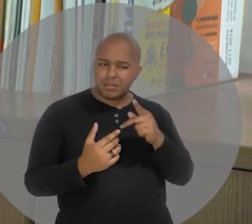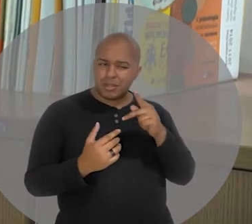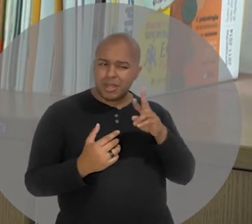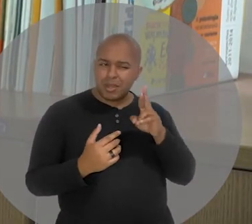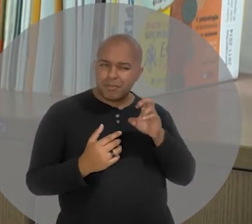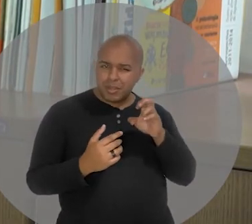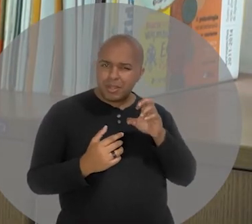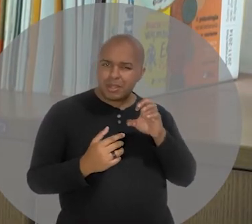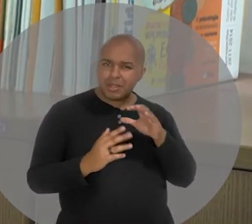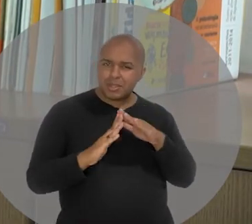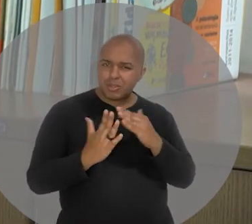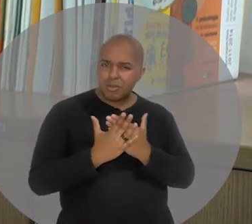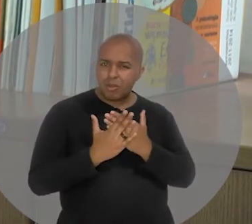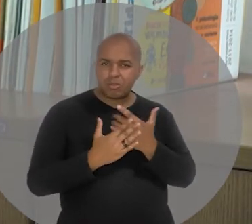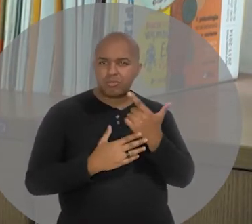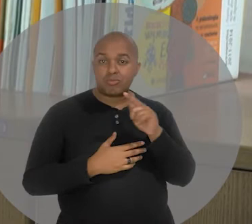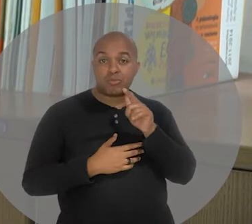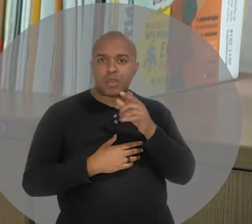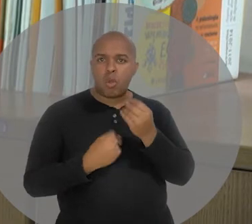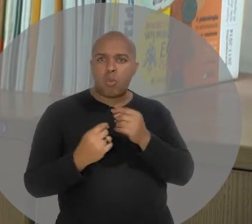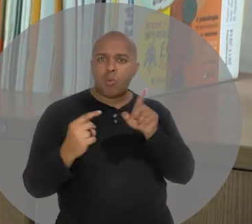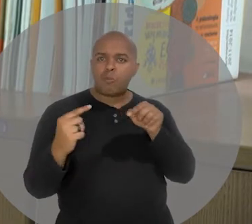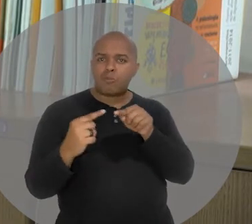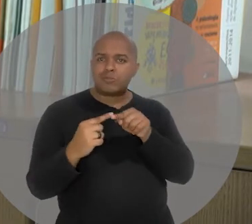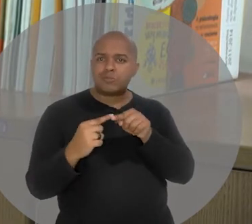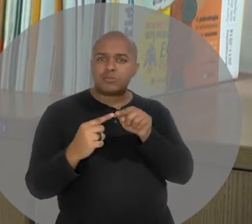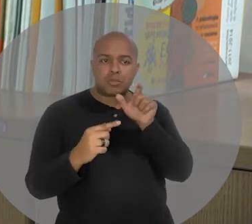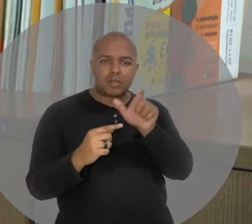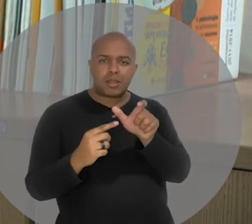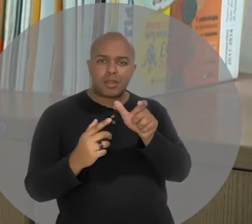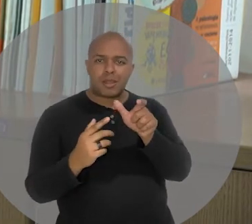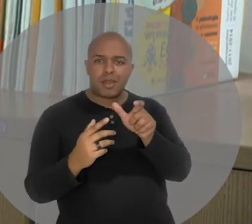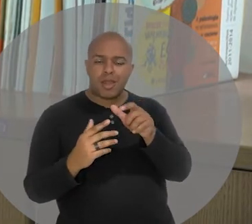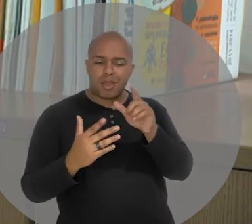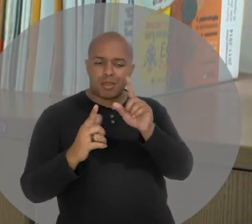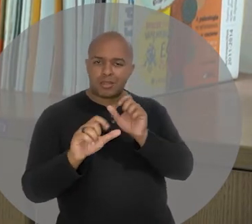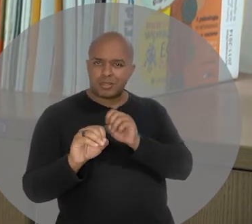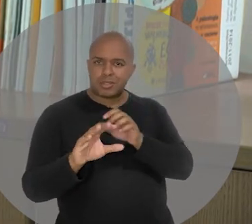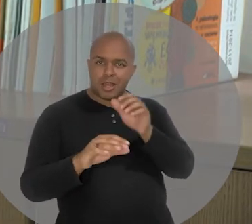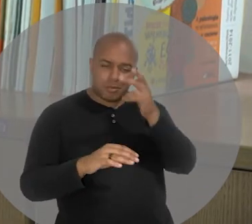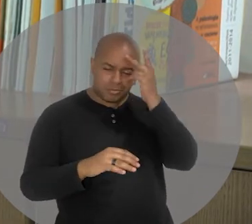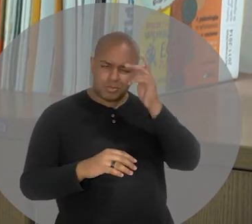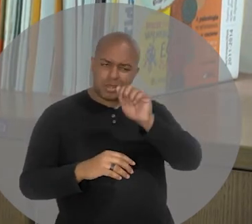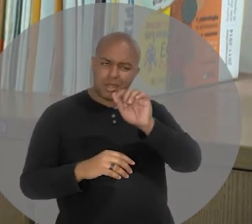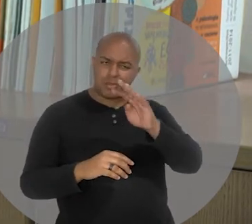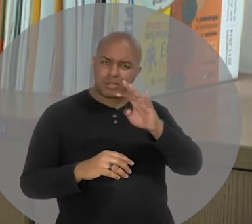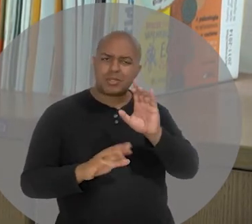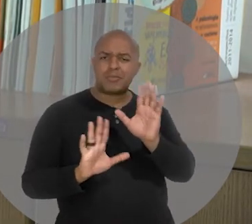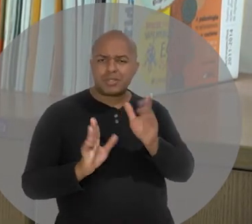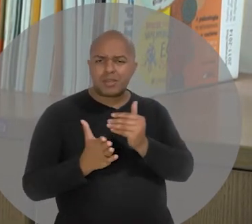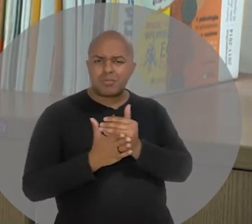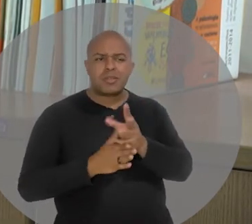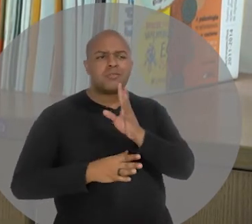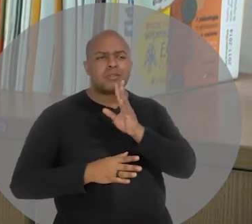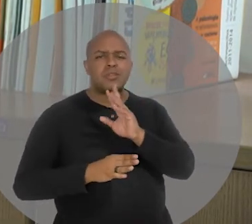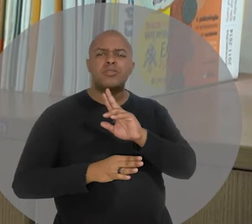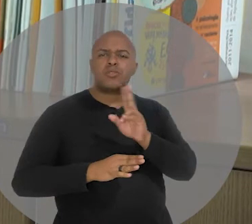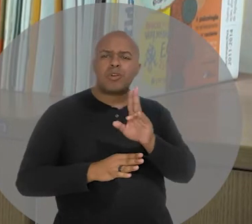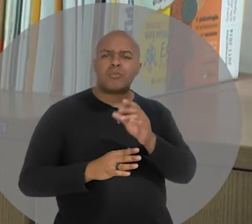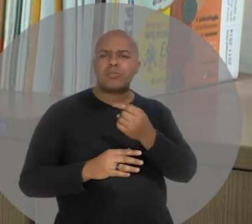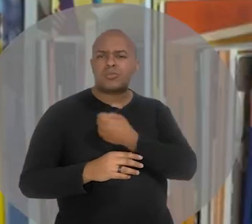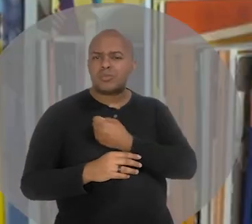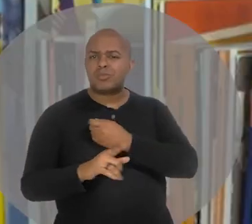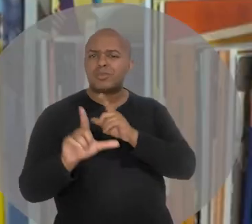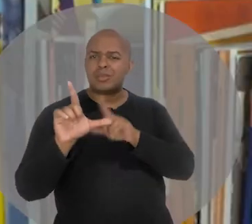a pré-escola não tem como objetivo a alfabetização da criança, mas já começa a reconhecer nome, número, letra e